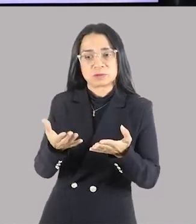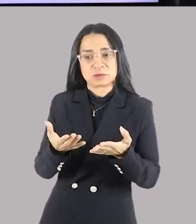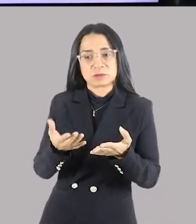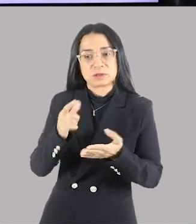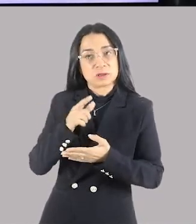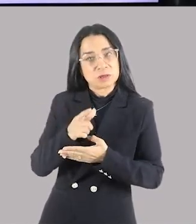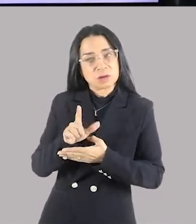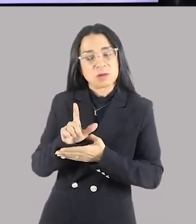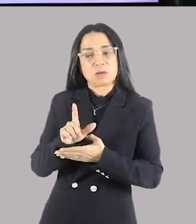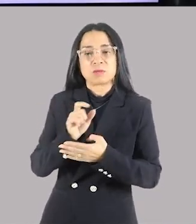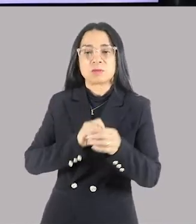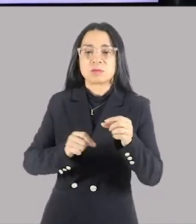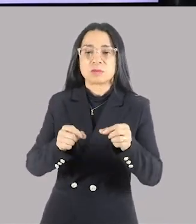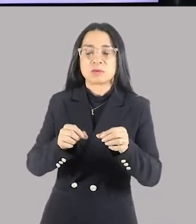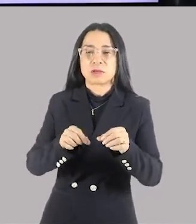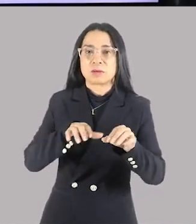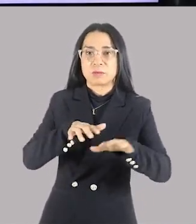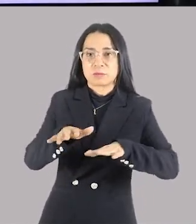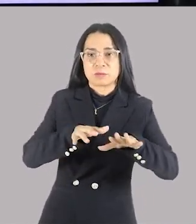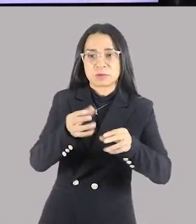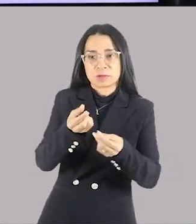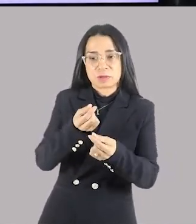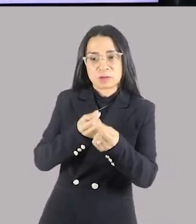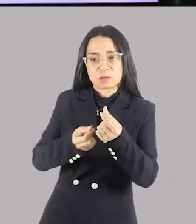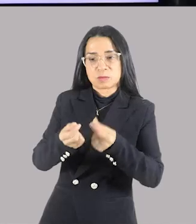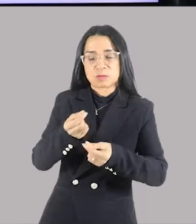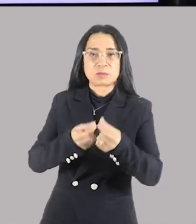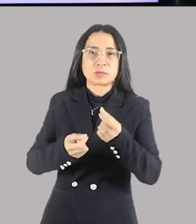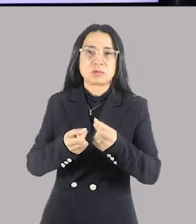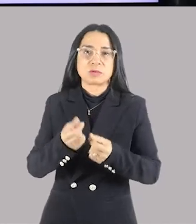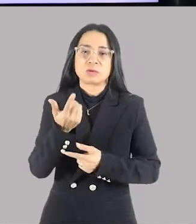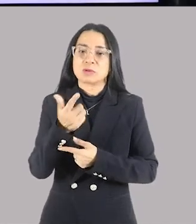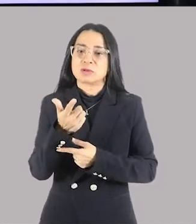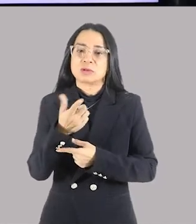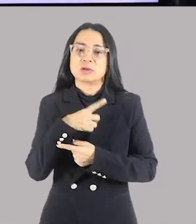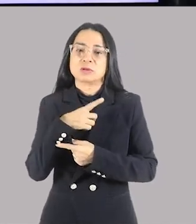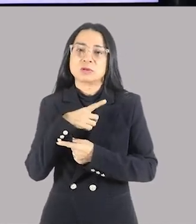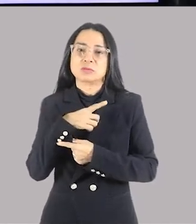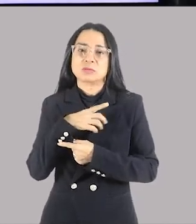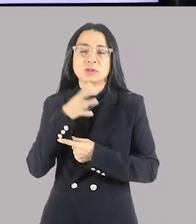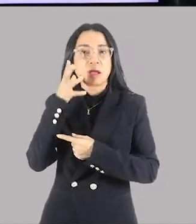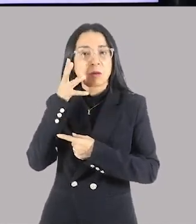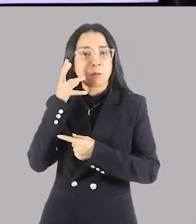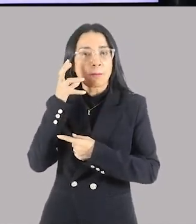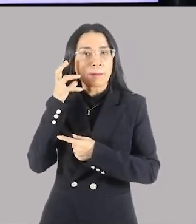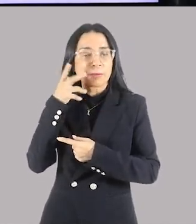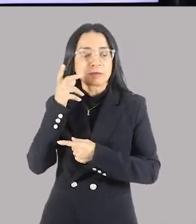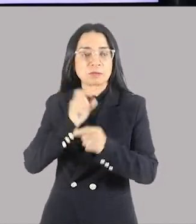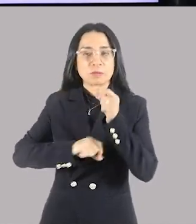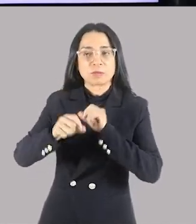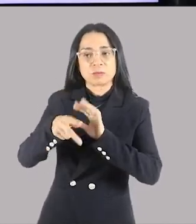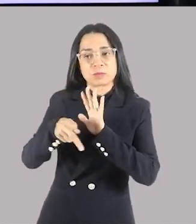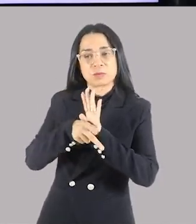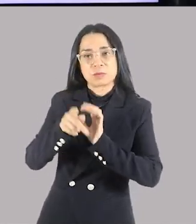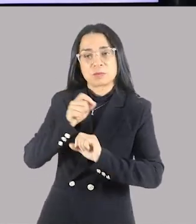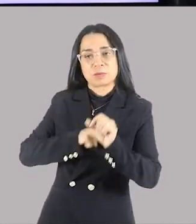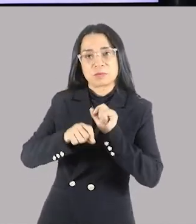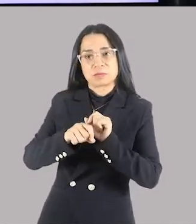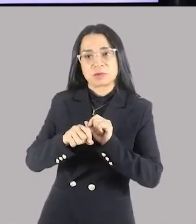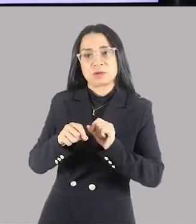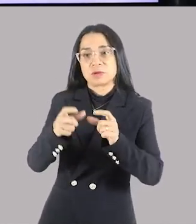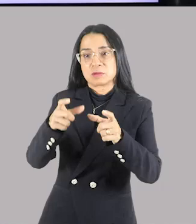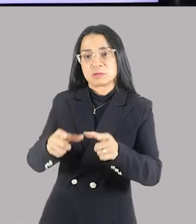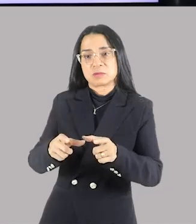órgãos, apesar de movimentarem recursos, eles não possuem patrimônio próprio. O patrimônio não é do órgão, o patrimônio